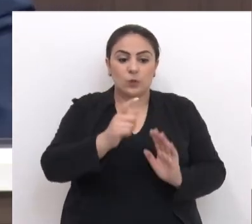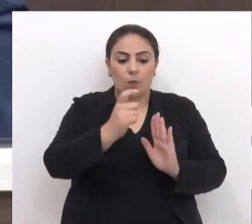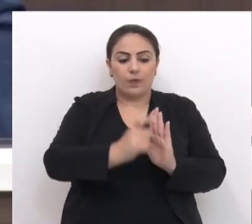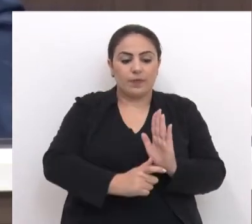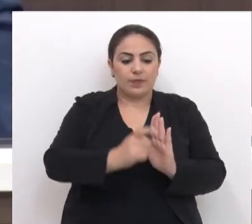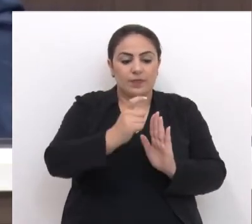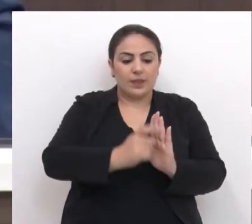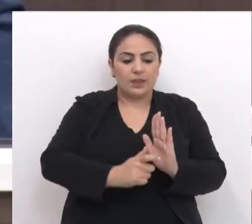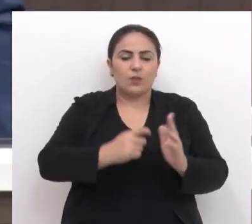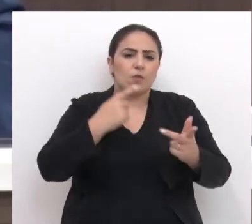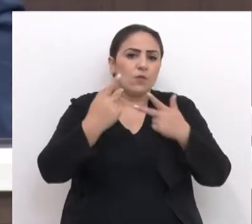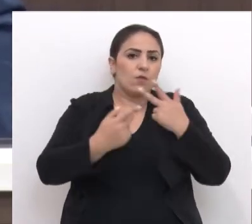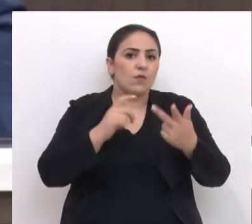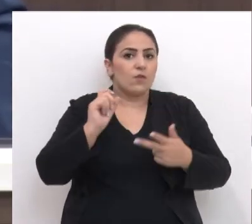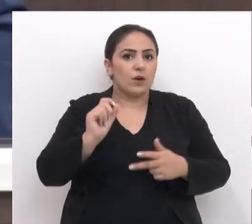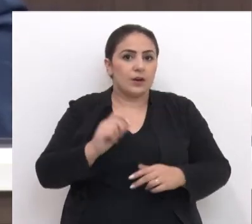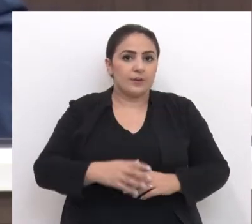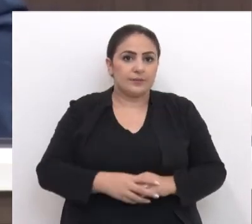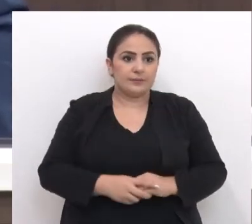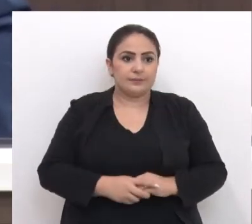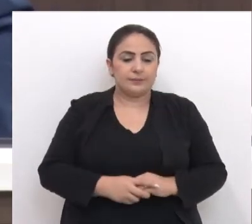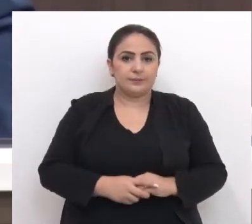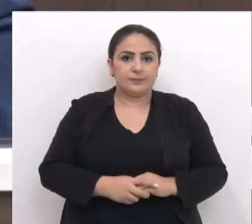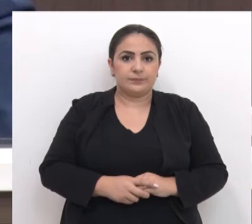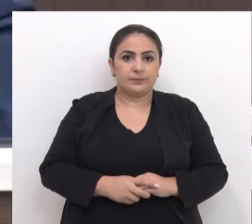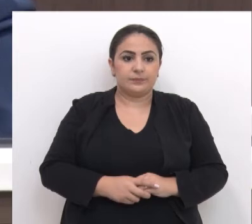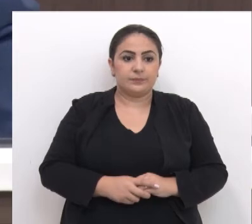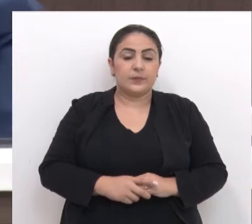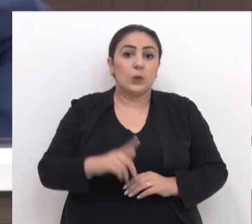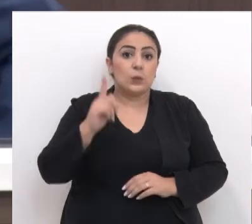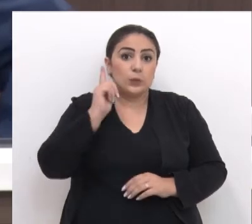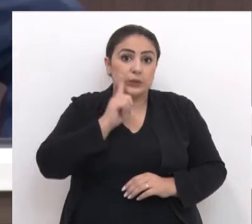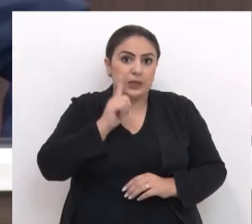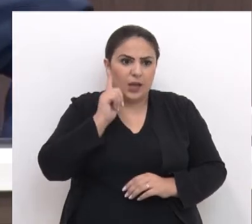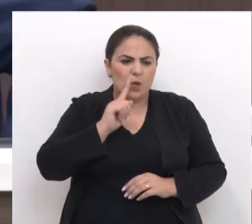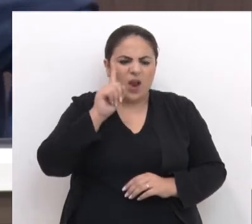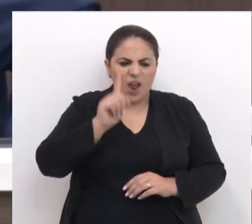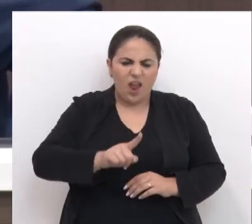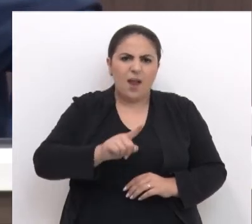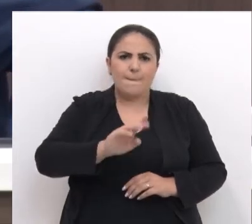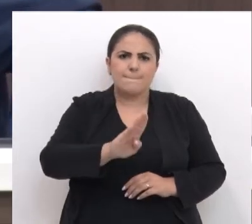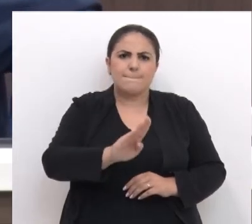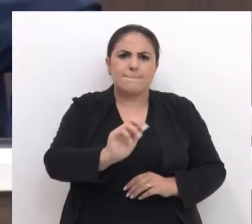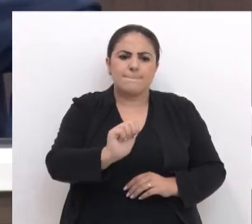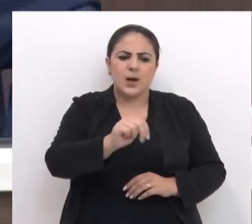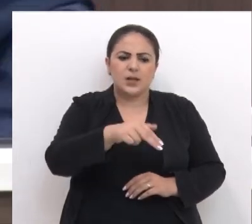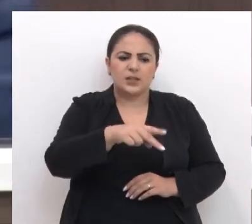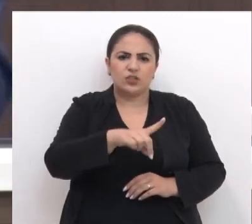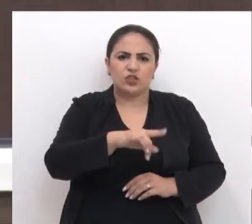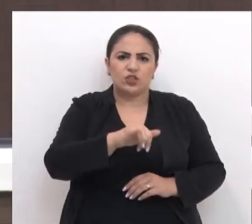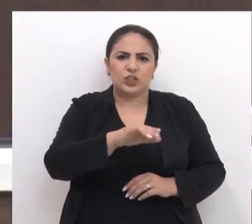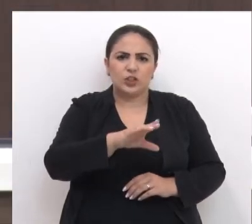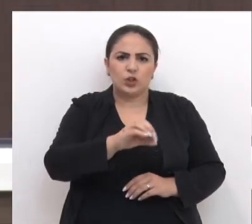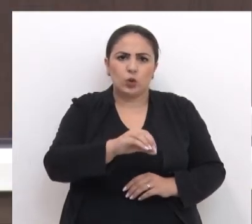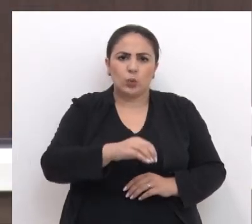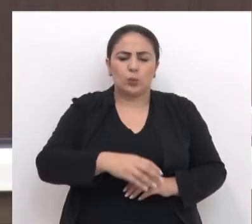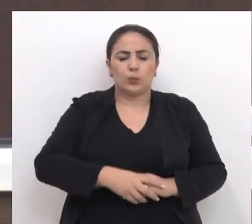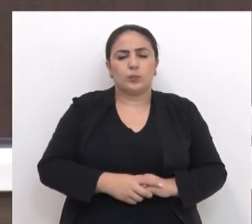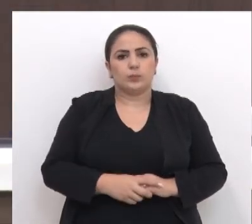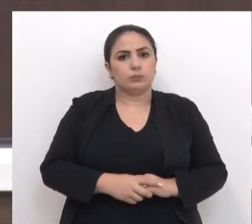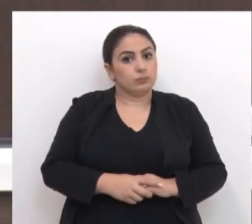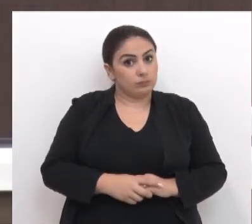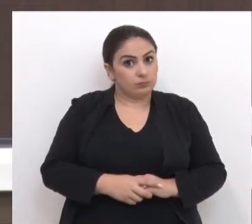utilizou um dado dizendo que os negros são bandidos. Uma